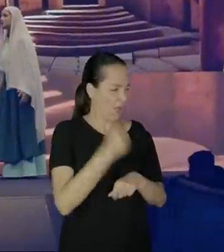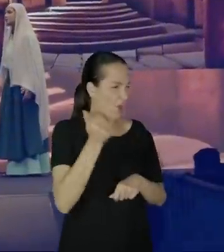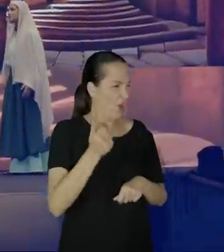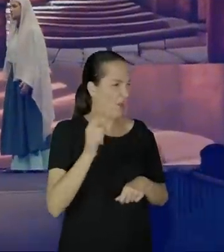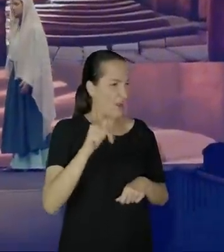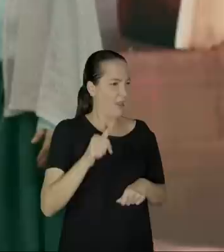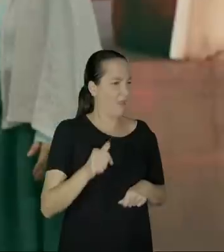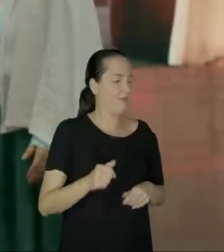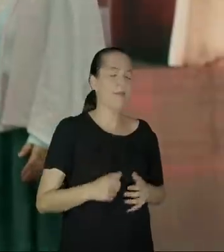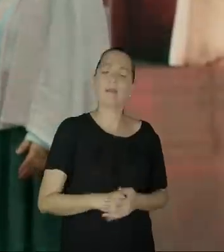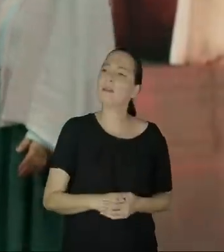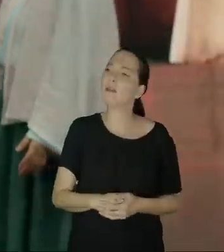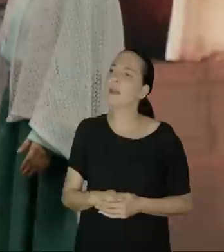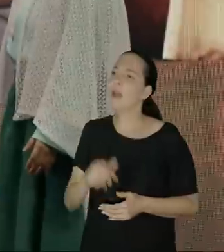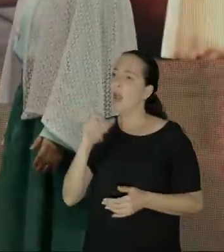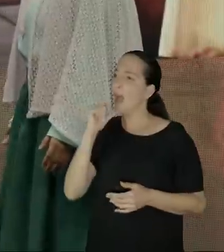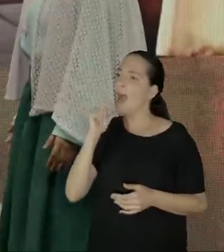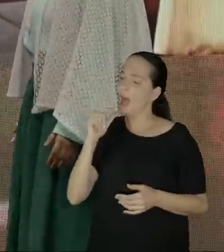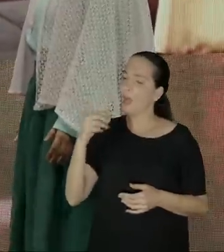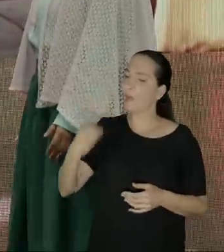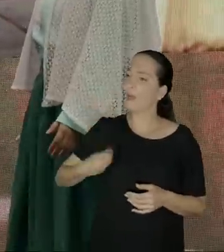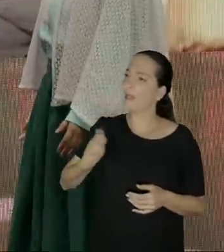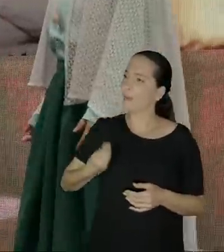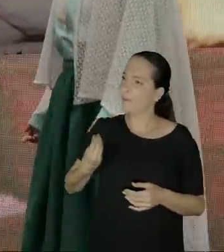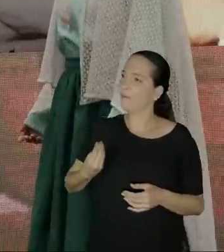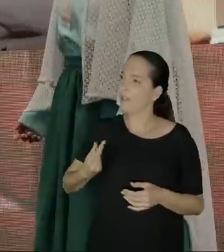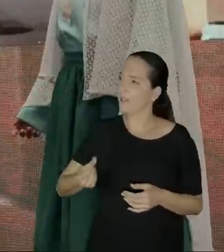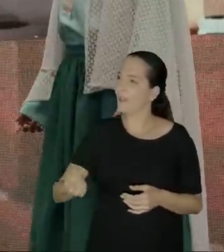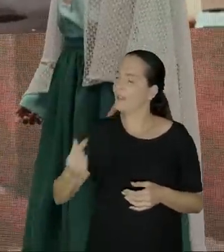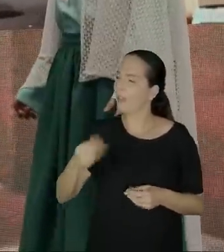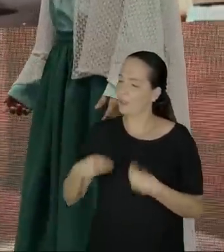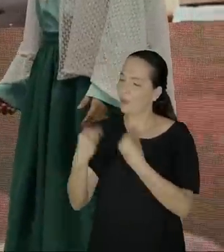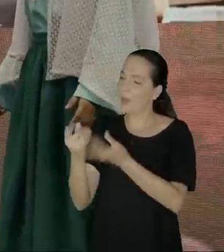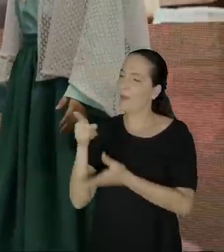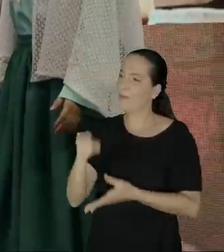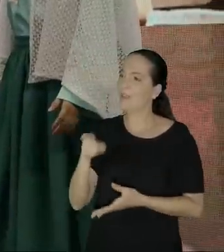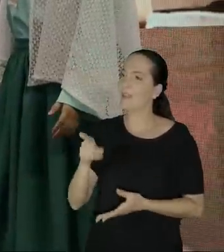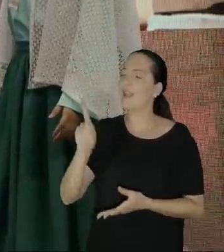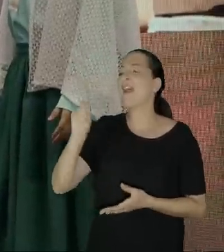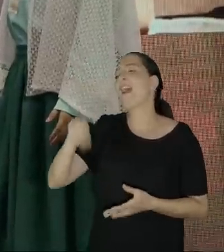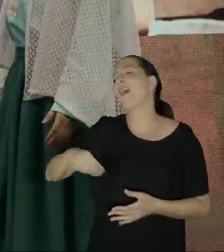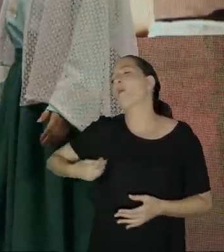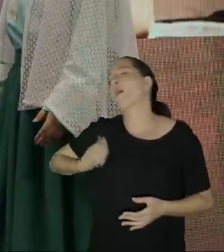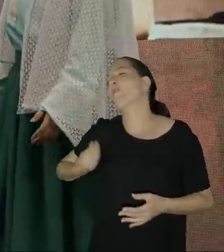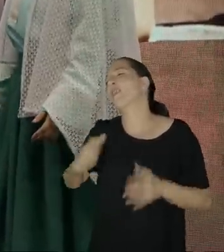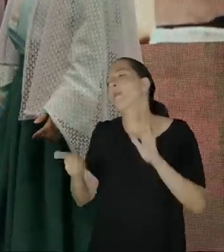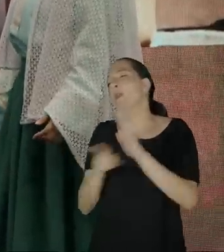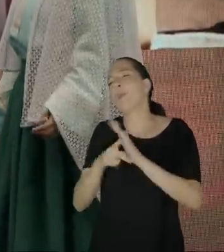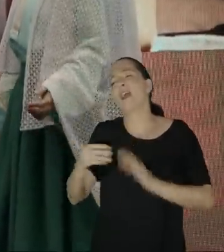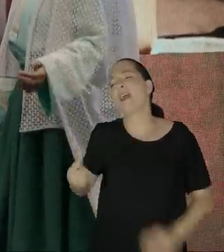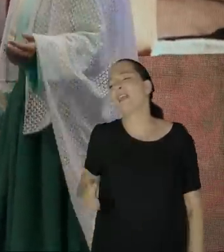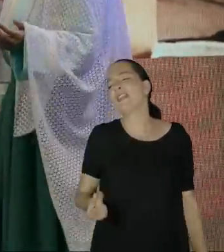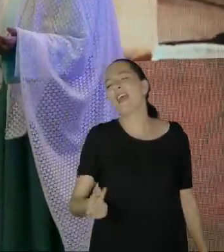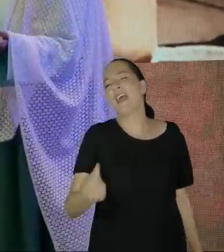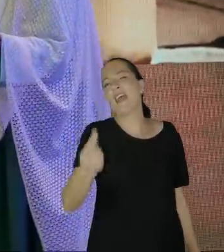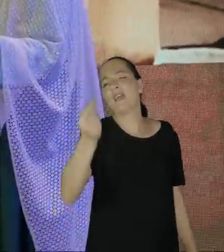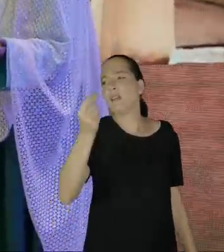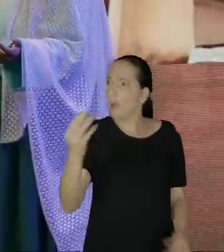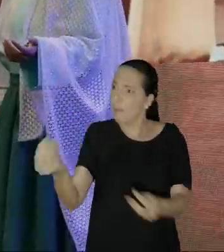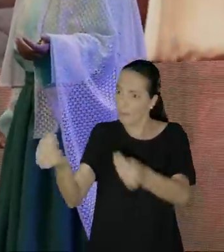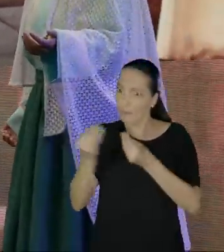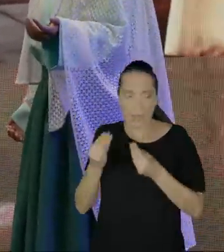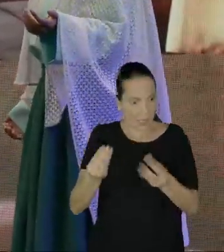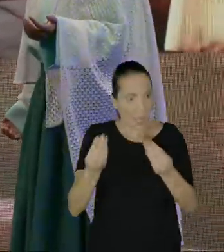rebanhos? A água que eu lhe der há se tornar fonte de vida eterna. Senhor, dai-me dessa